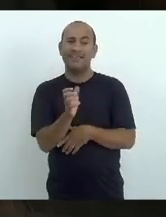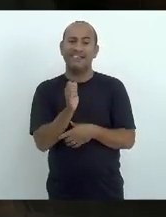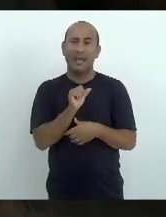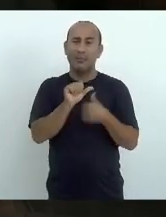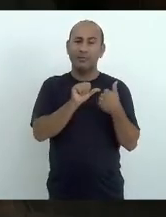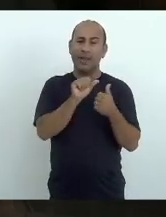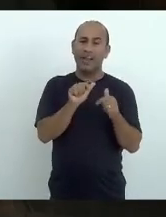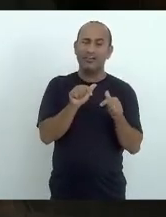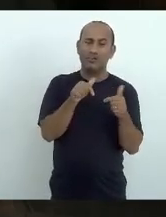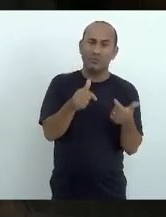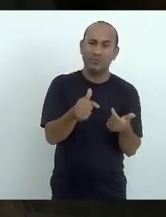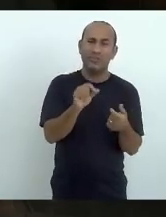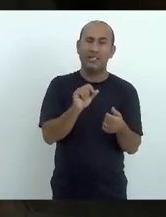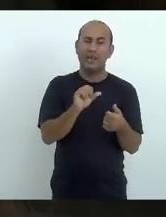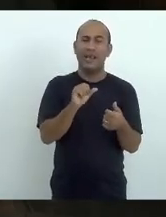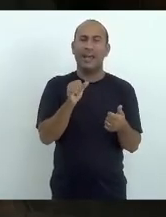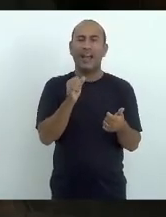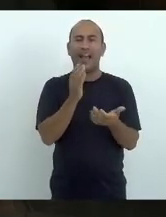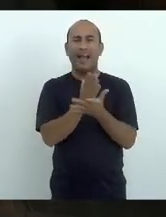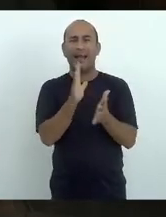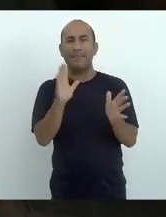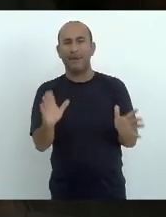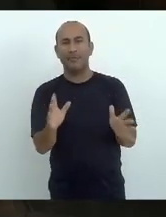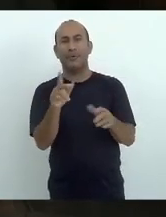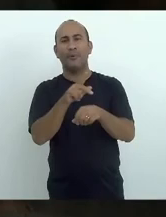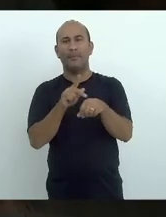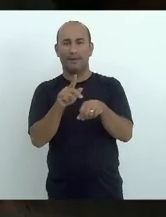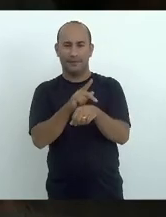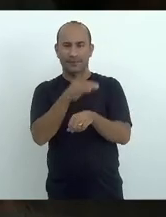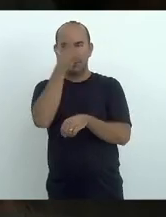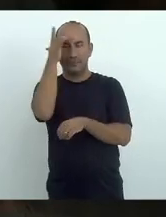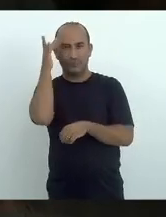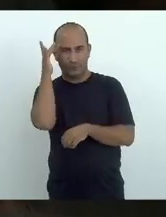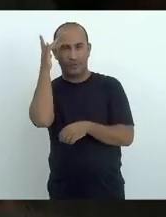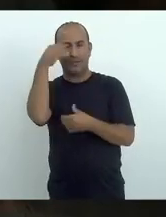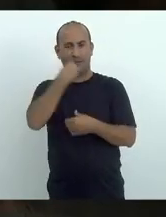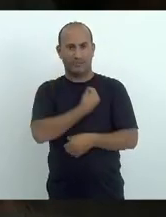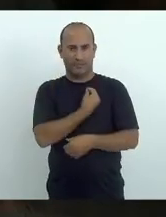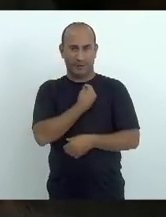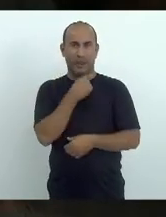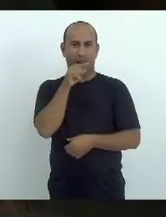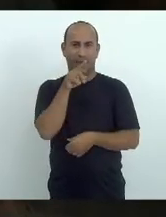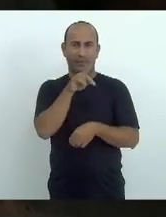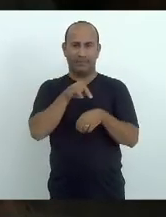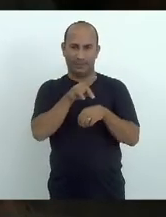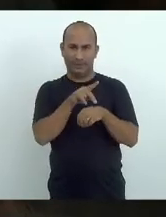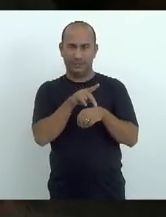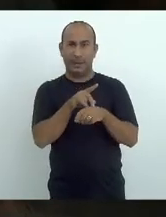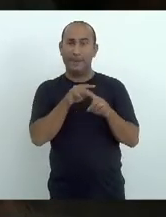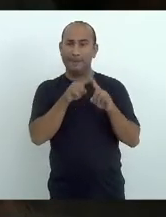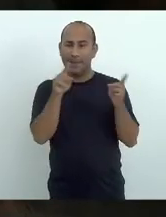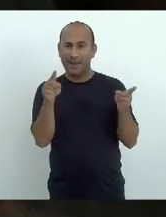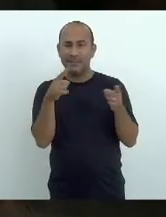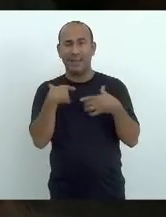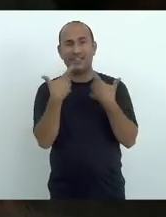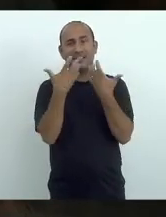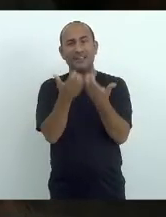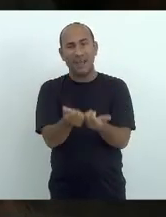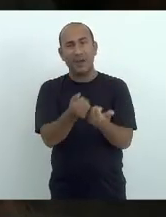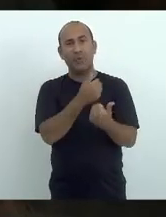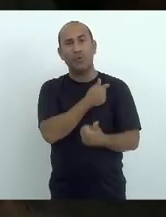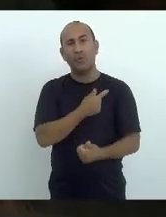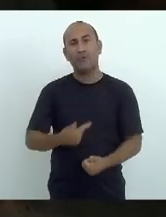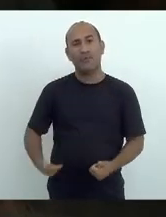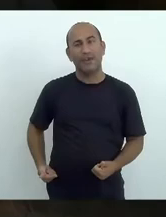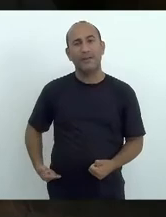estava arrebentando com a Grécia e com os gregos. Pois bem, assumiram o governo,